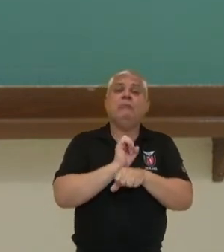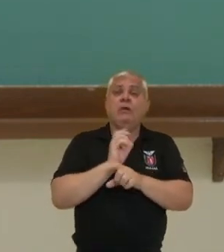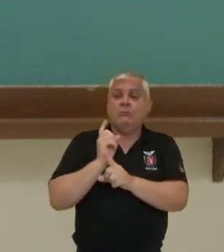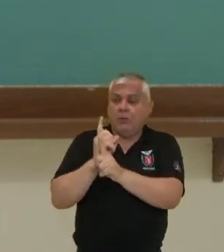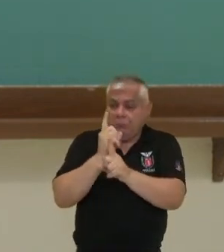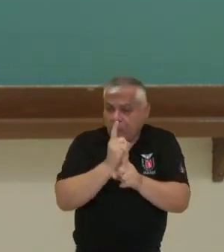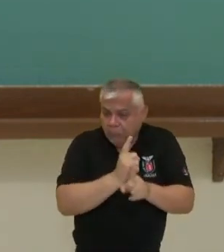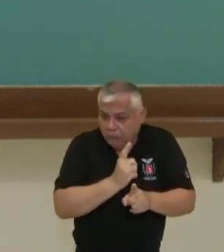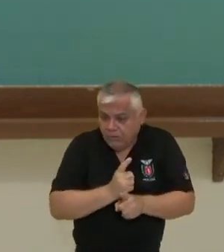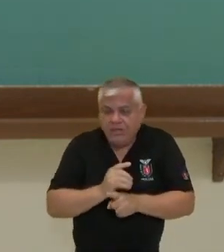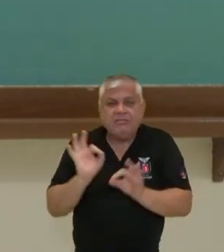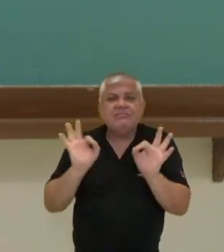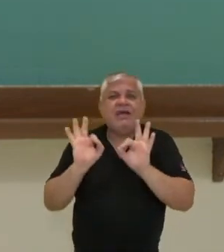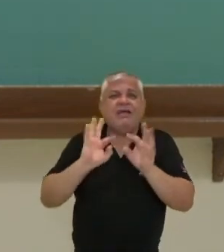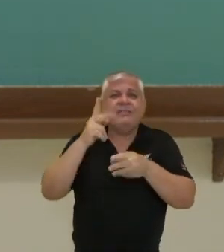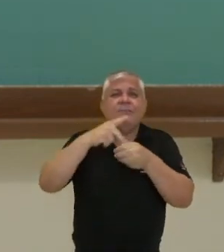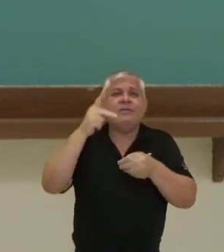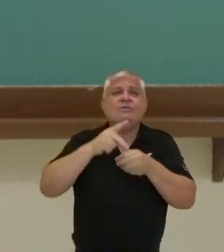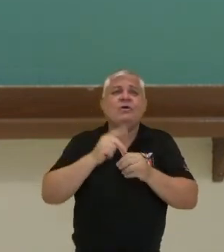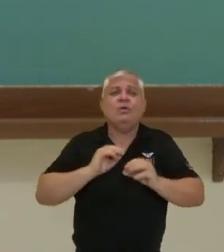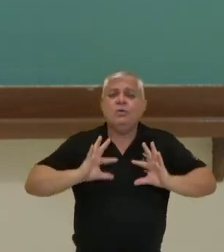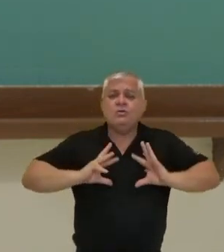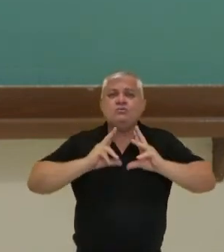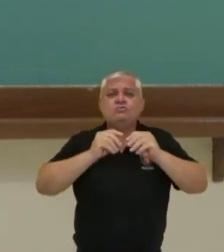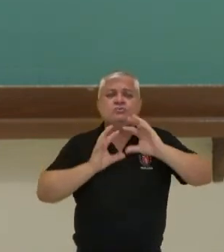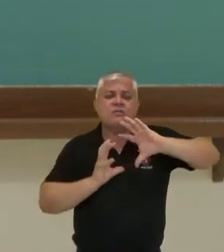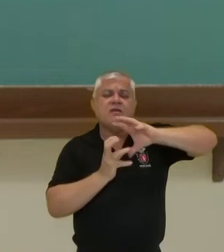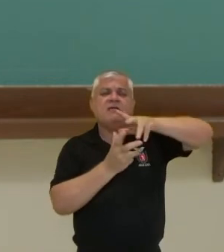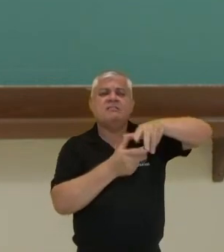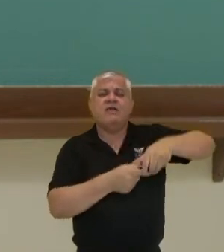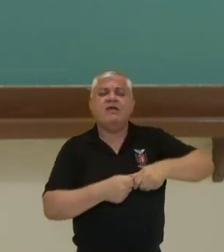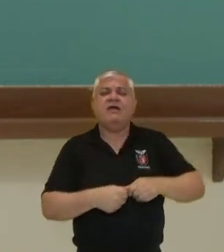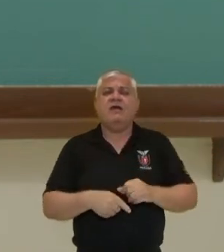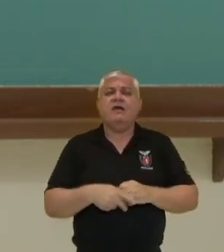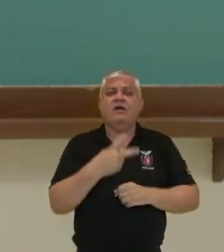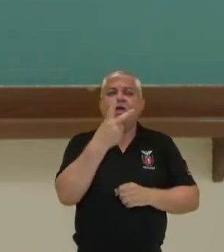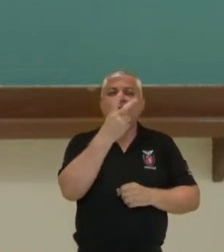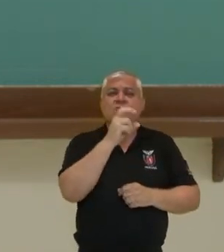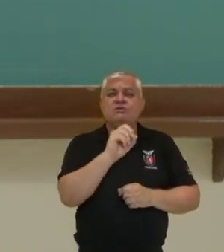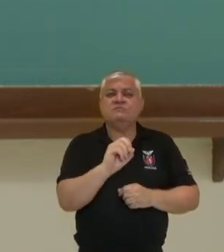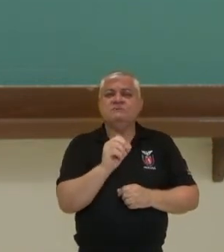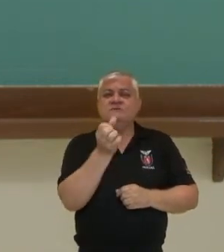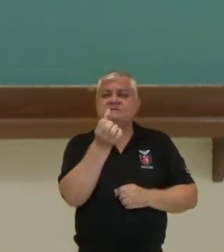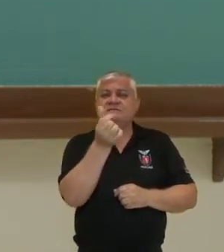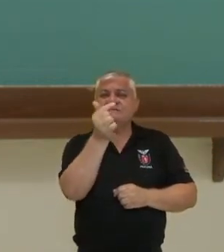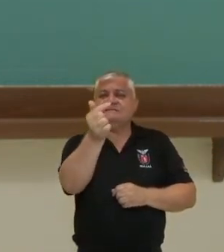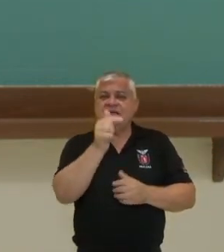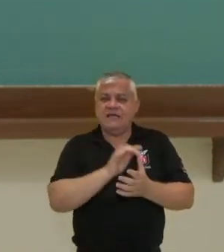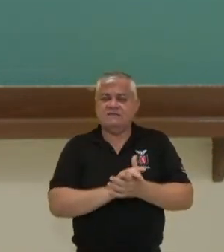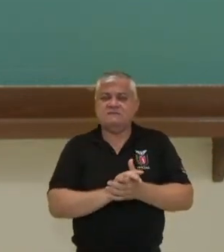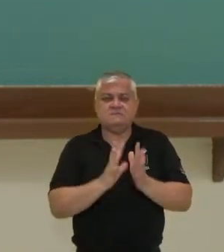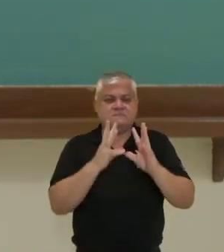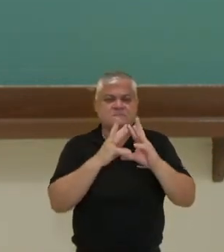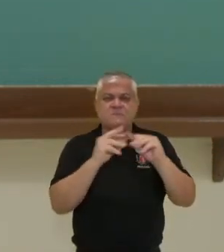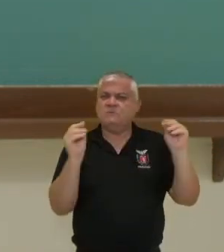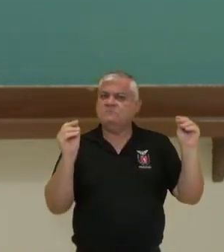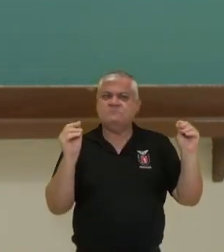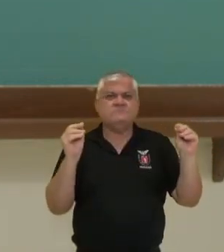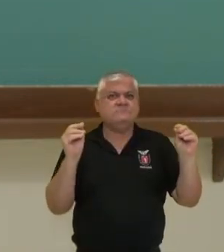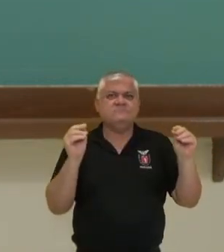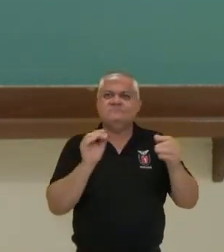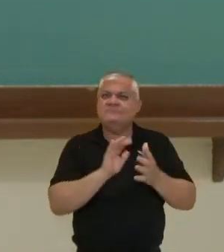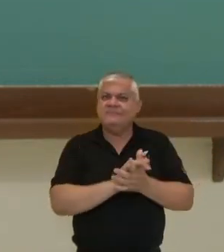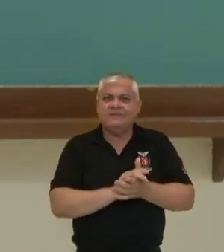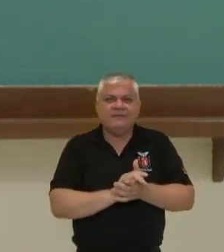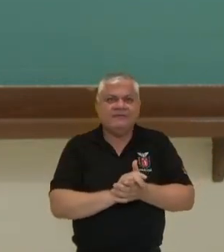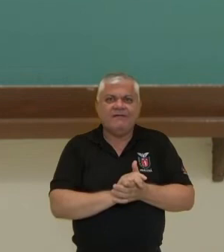encontrado as novas jazidas tudo que tem na terra acaba até do existe suficiente porque o intervalo muito curto de tempo não